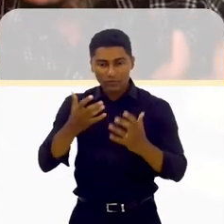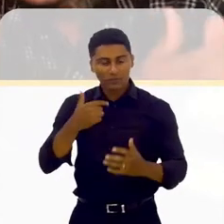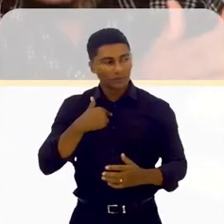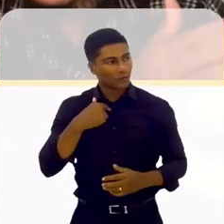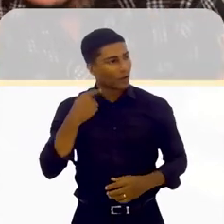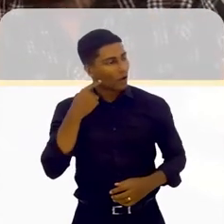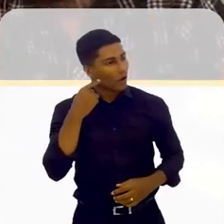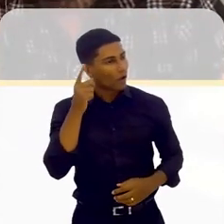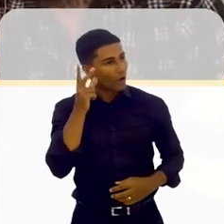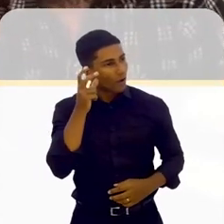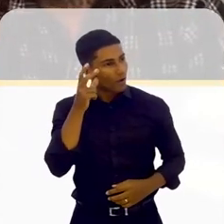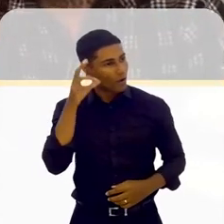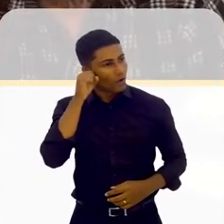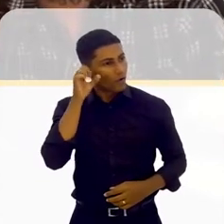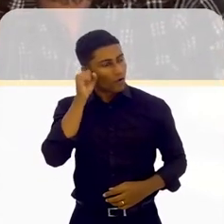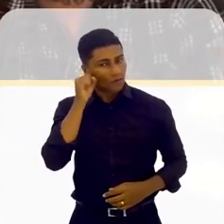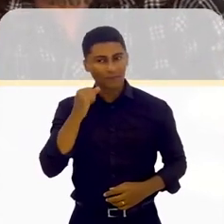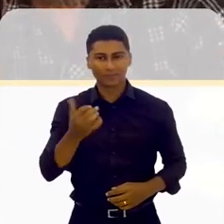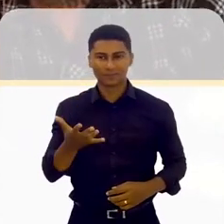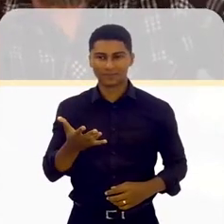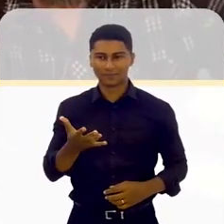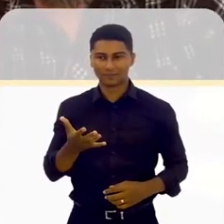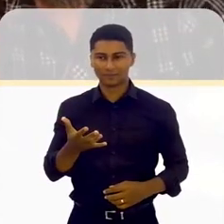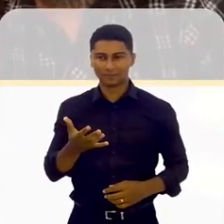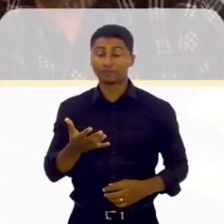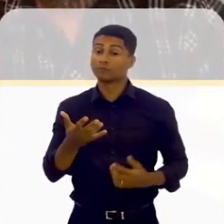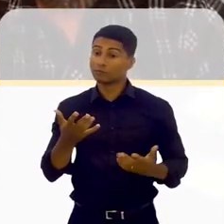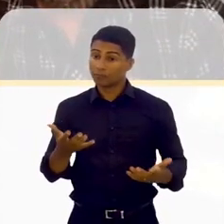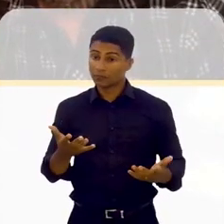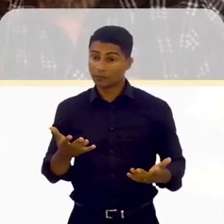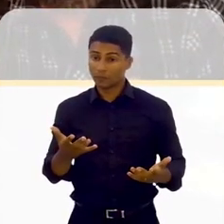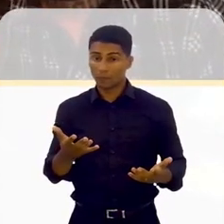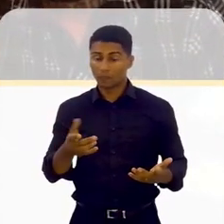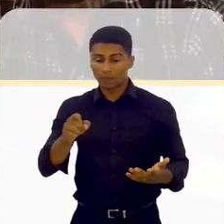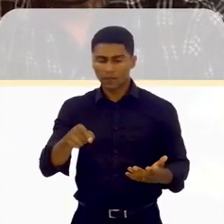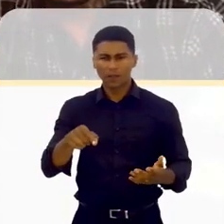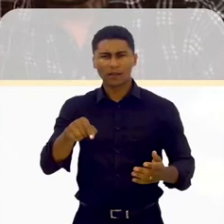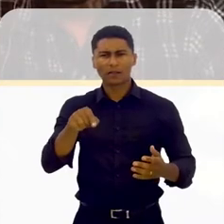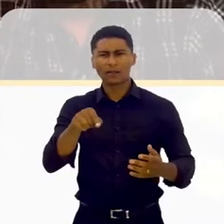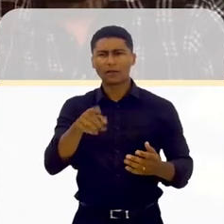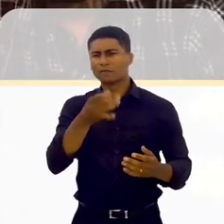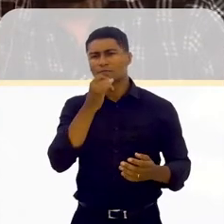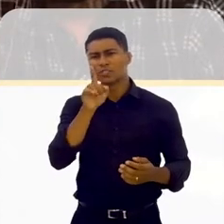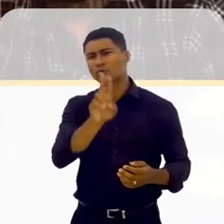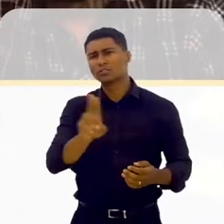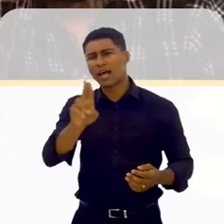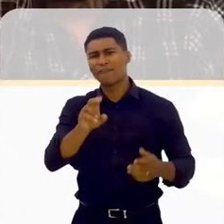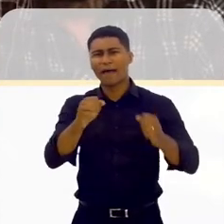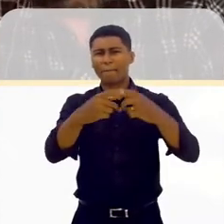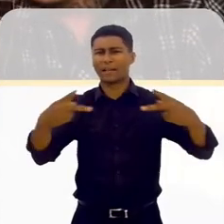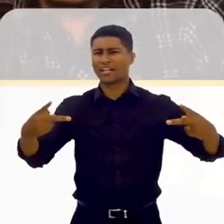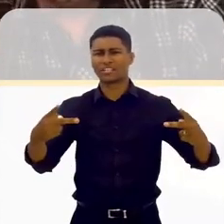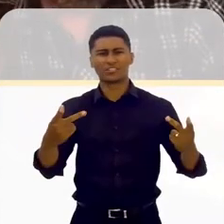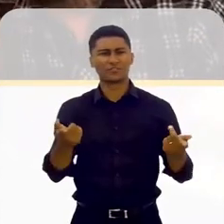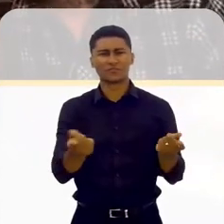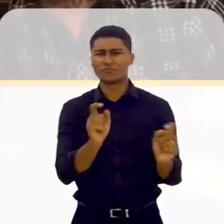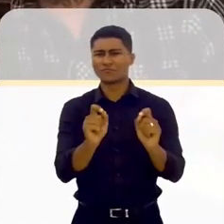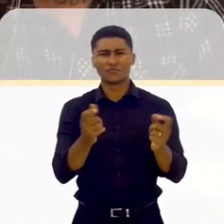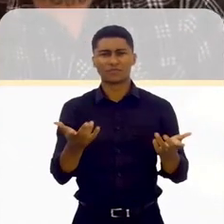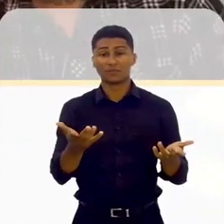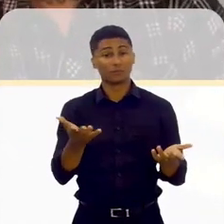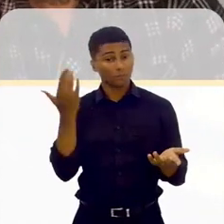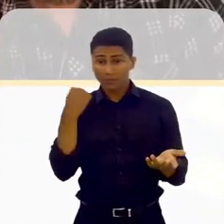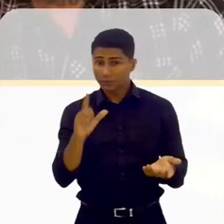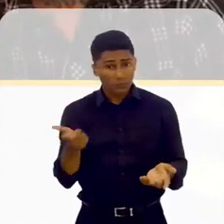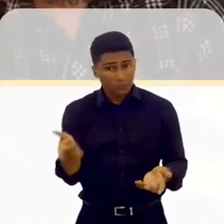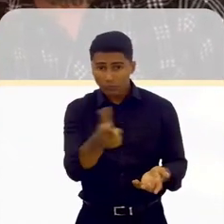escutar minha voz saindo daquele som. Pegava uma fita Mas de. junto com a voz do vinil, ou vocês usavam algum aplicativo Não, não aí para tinha tirar?